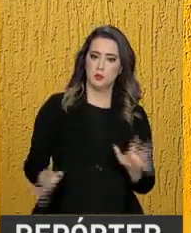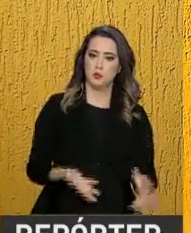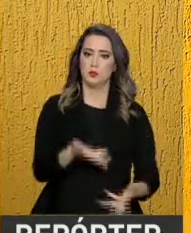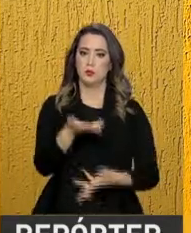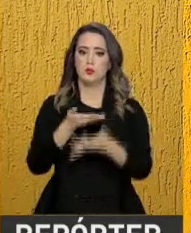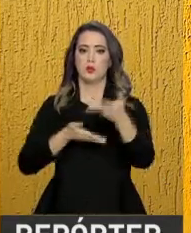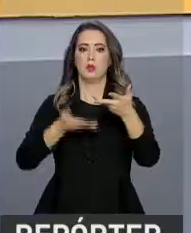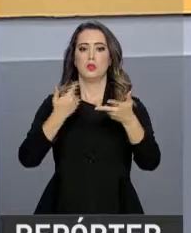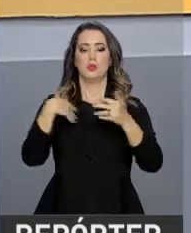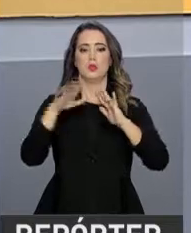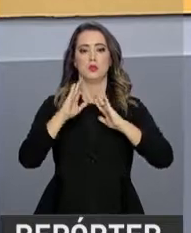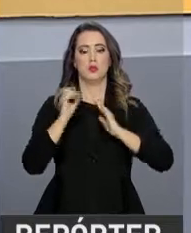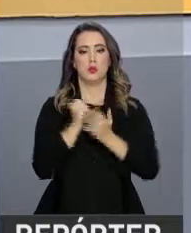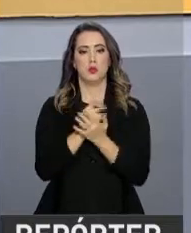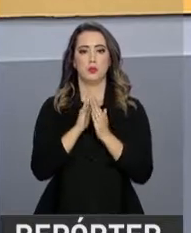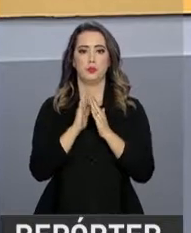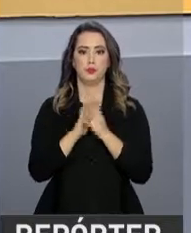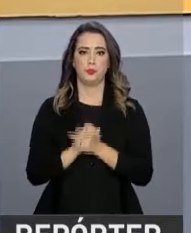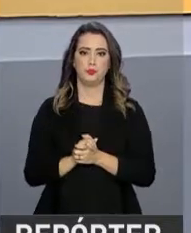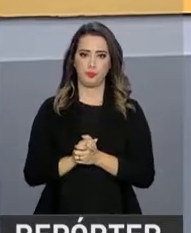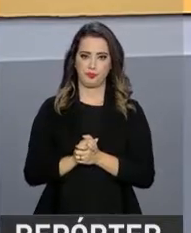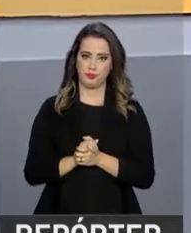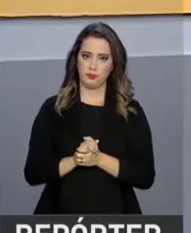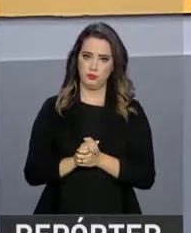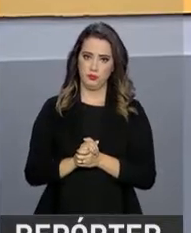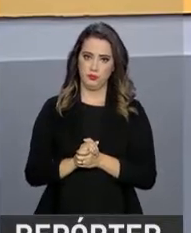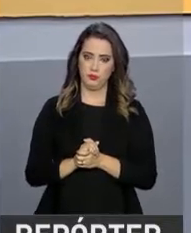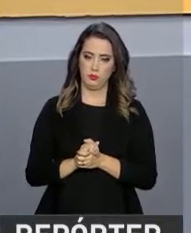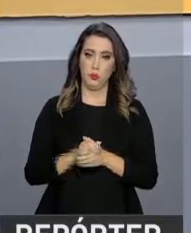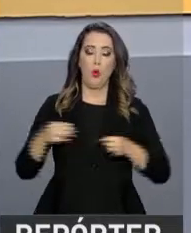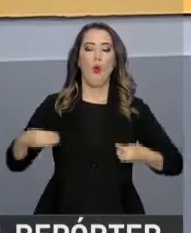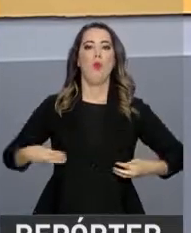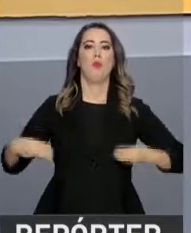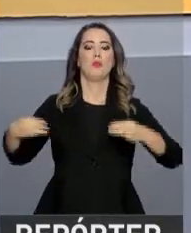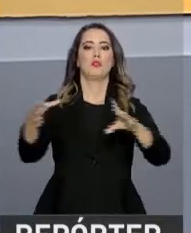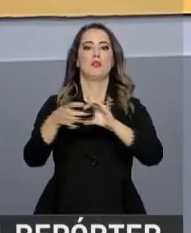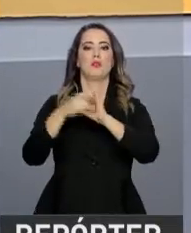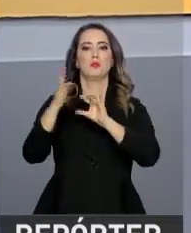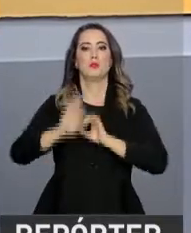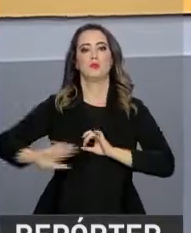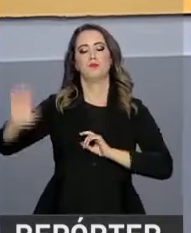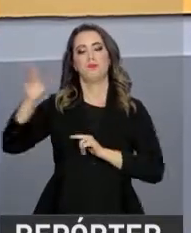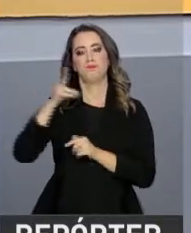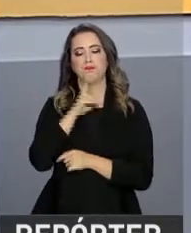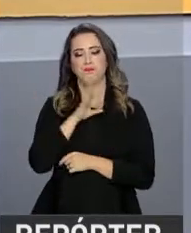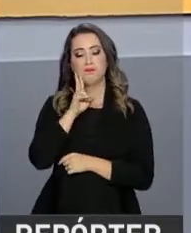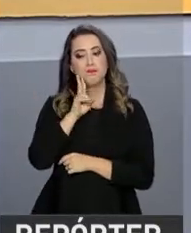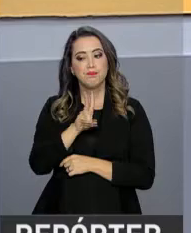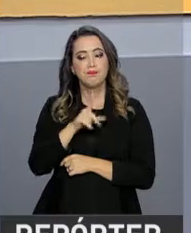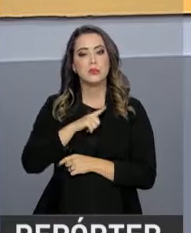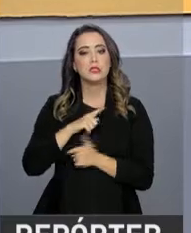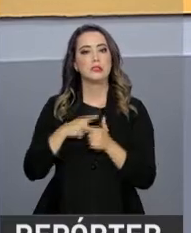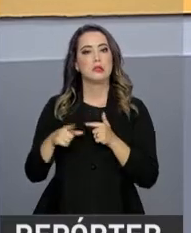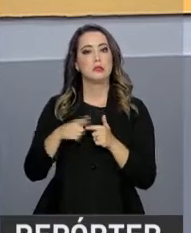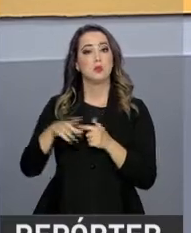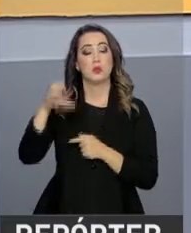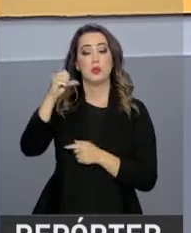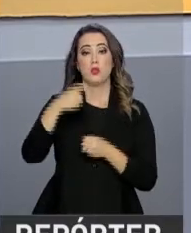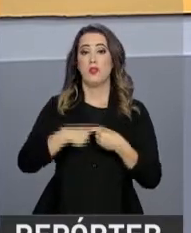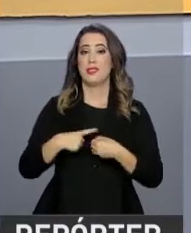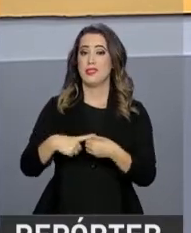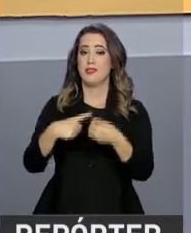imobiliário o ministério da integração nacional reconheceu situação de emergência em nove cidades